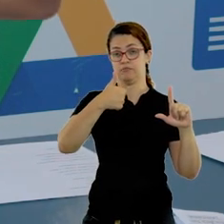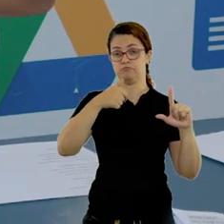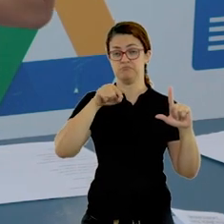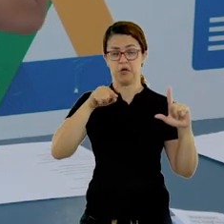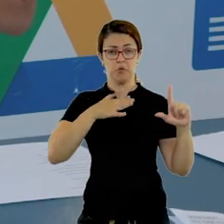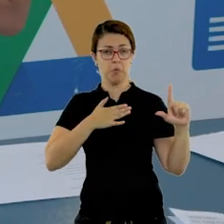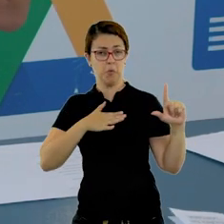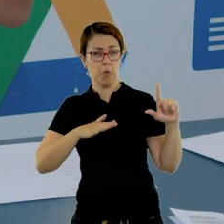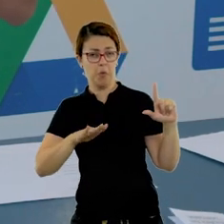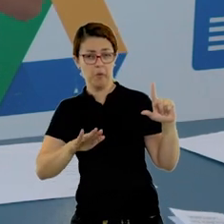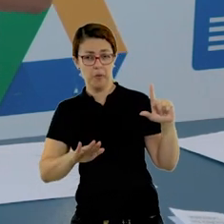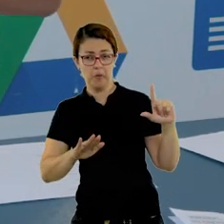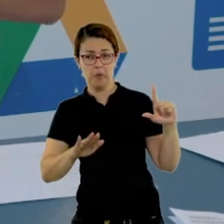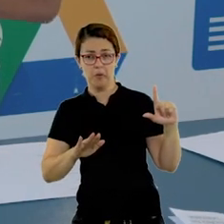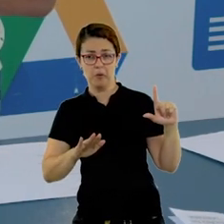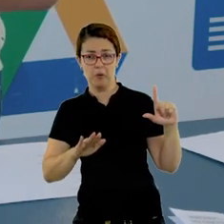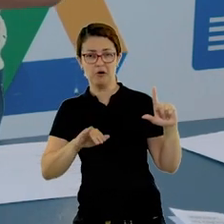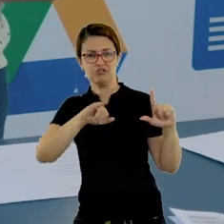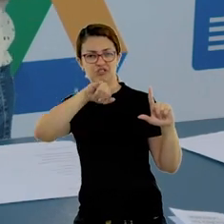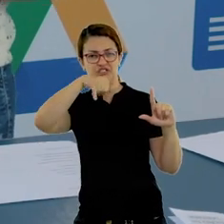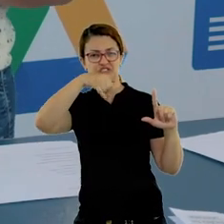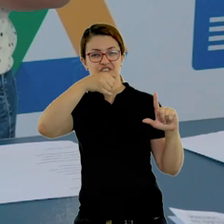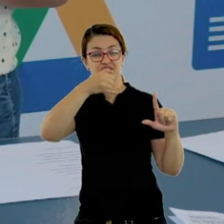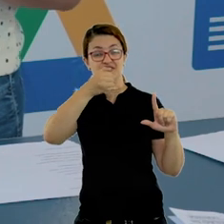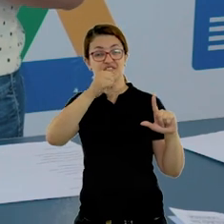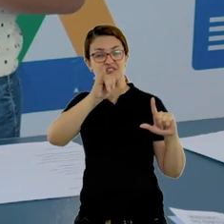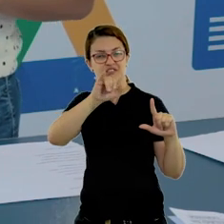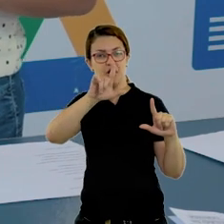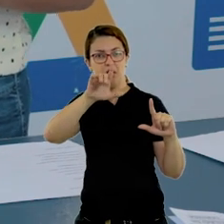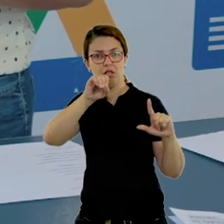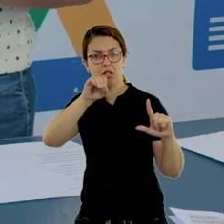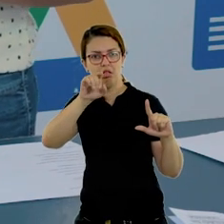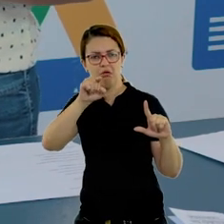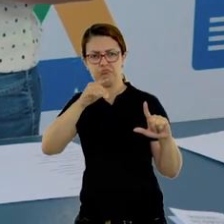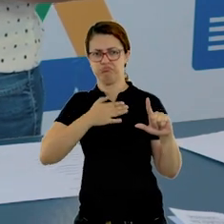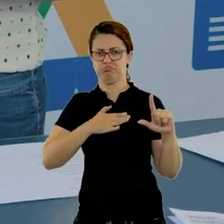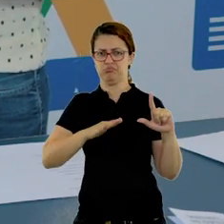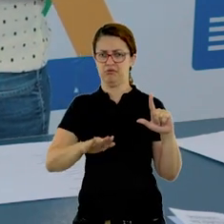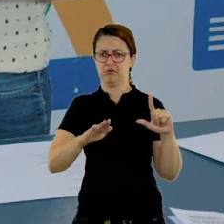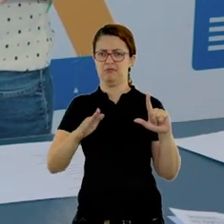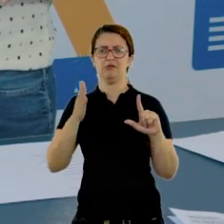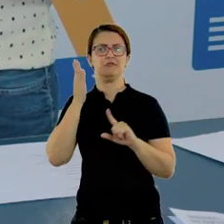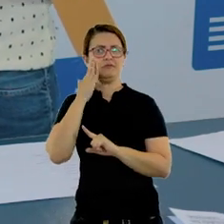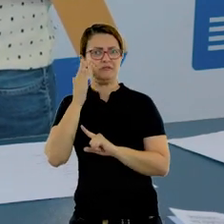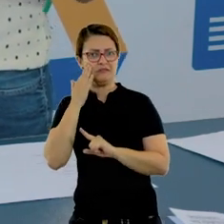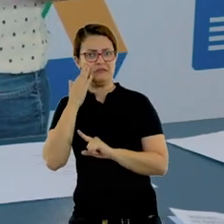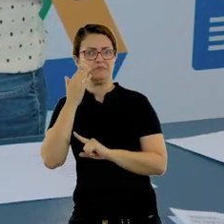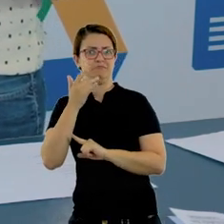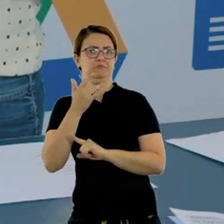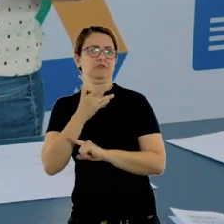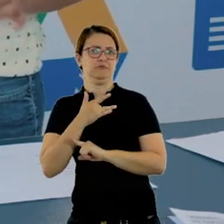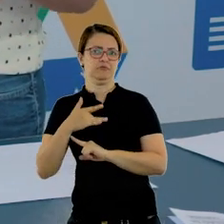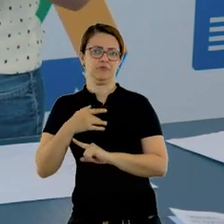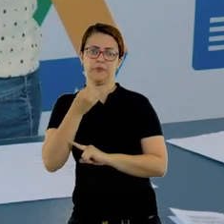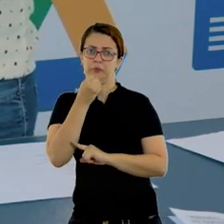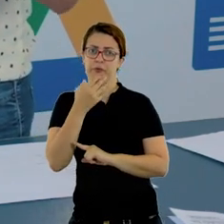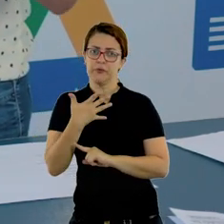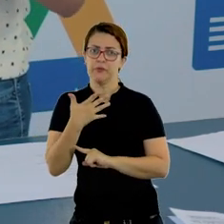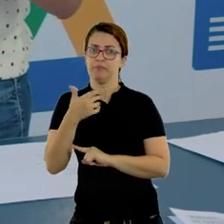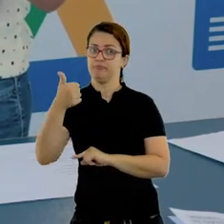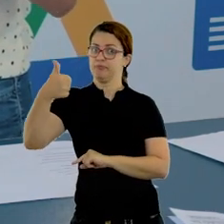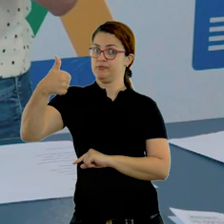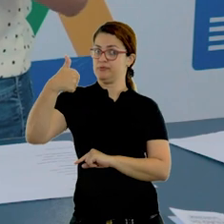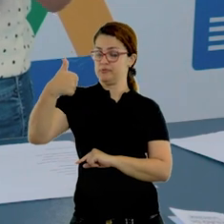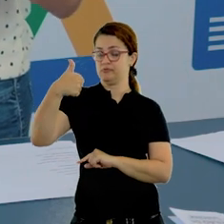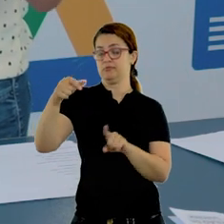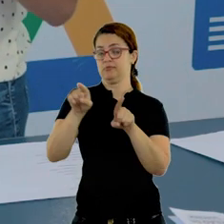para cima. Alimentos que eu não gosto. Eu não gosto de comer jiló, mas eu sei que o jiló é um alimento saudável. Então, o emoji